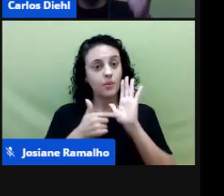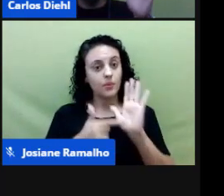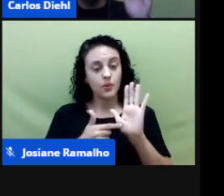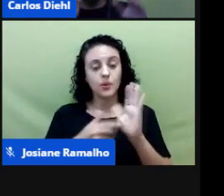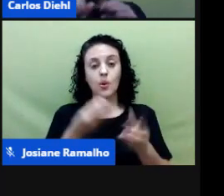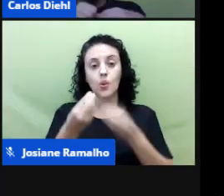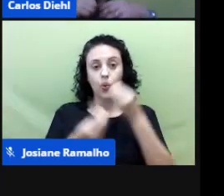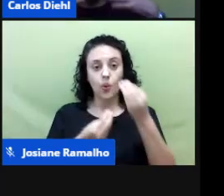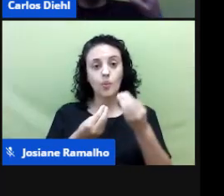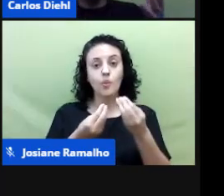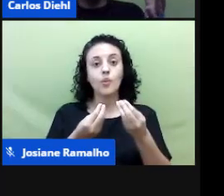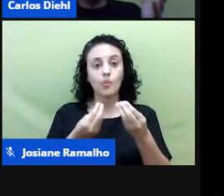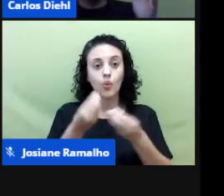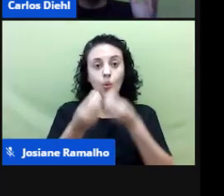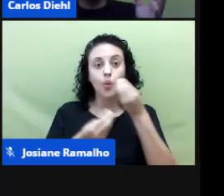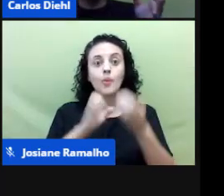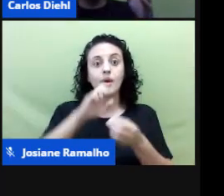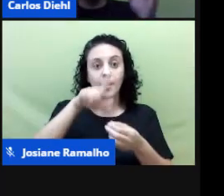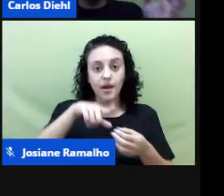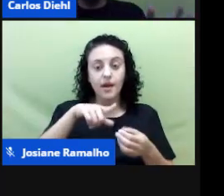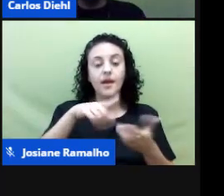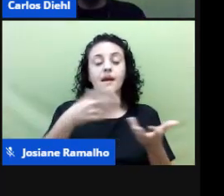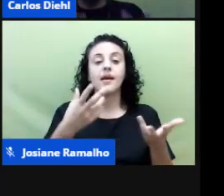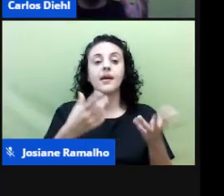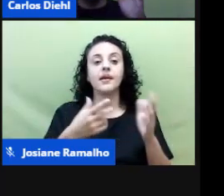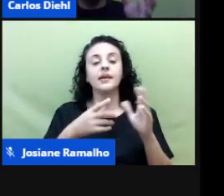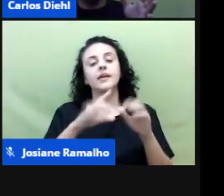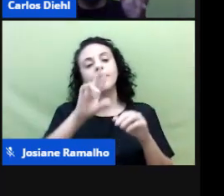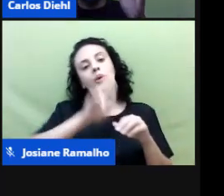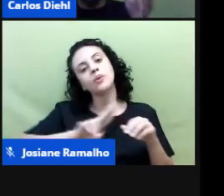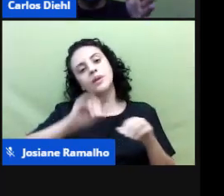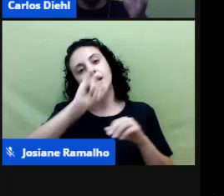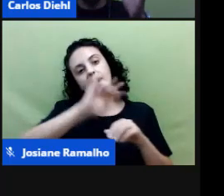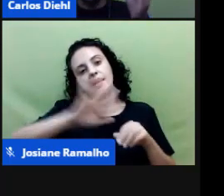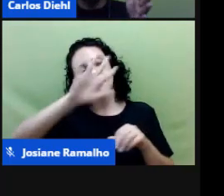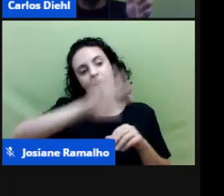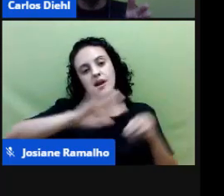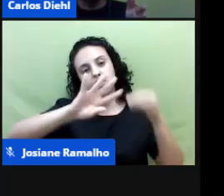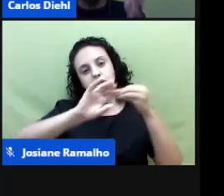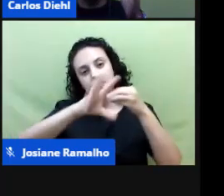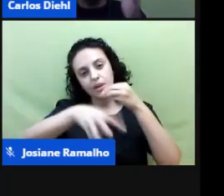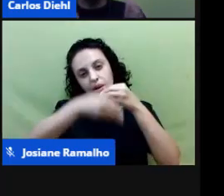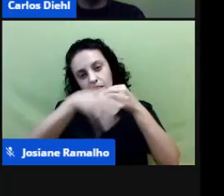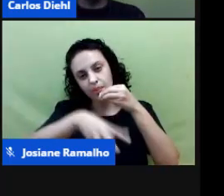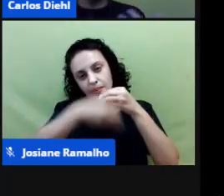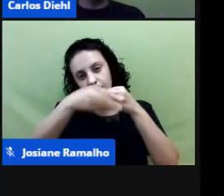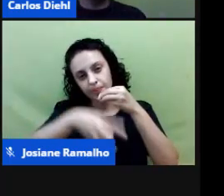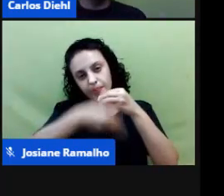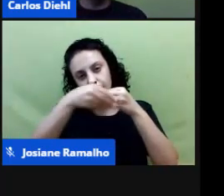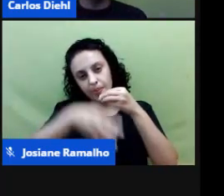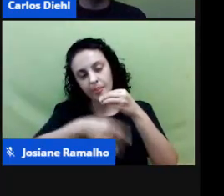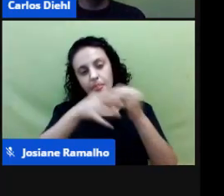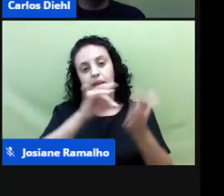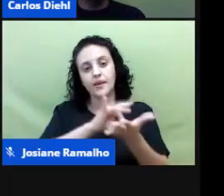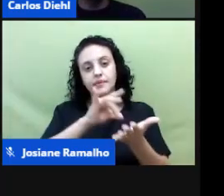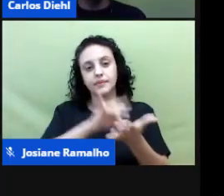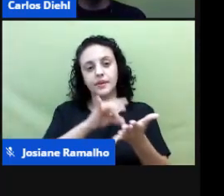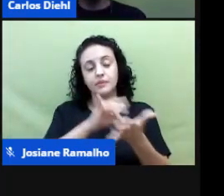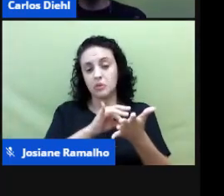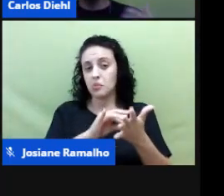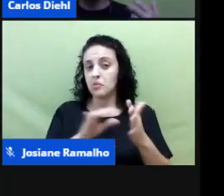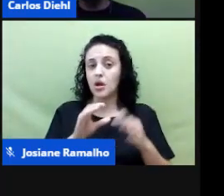está posta, não tem dúvida, é aquilo, é a realidade. Então, ele é excelente para